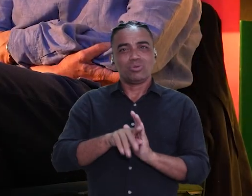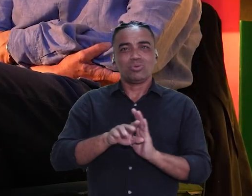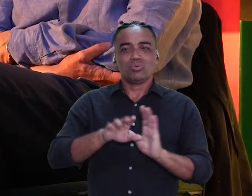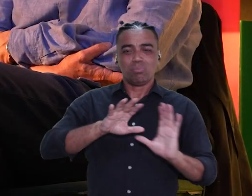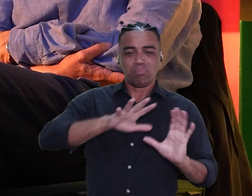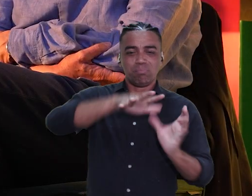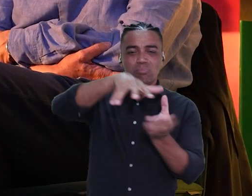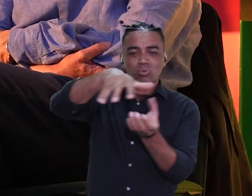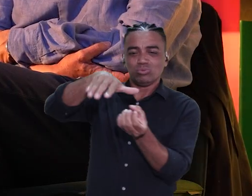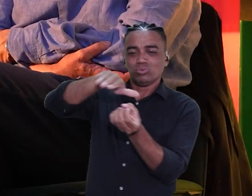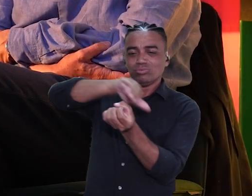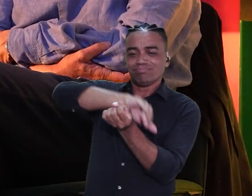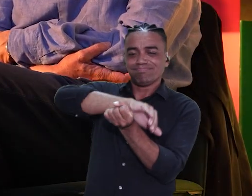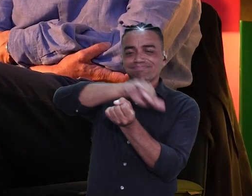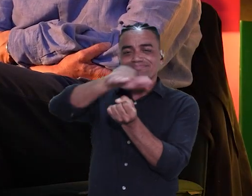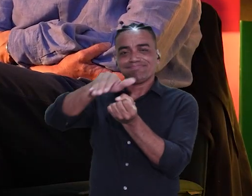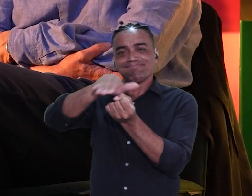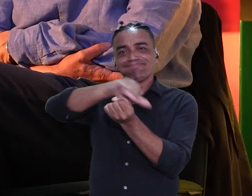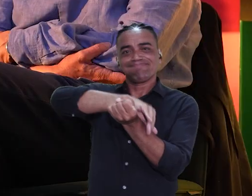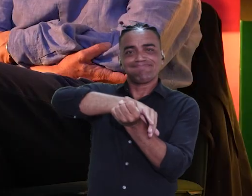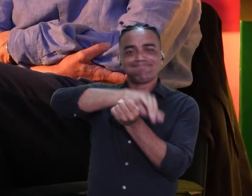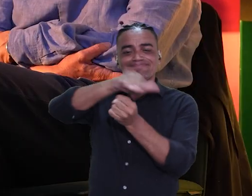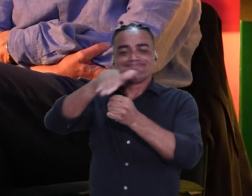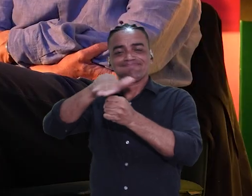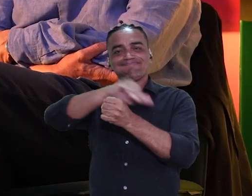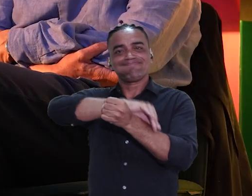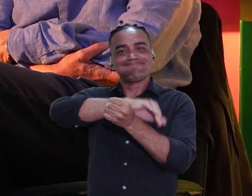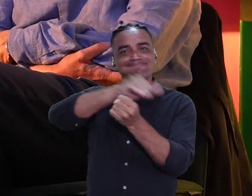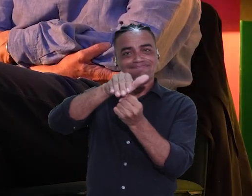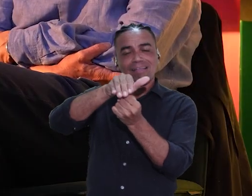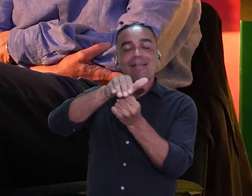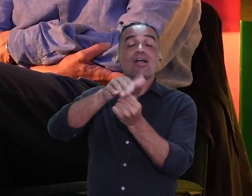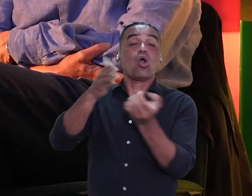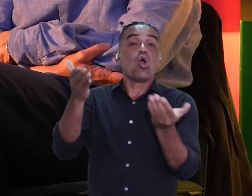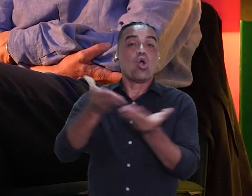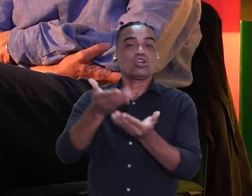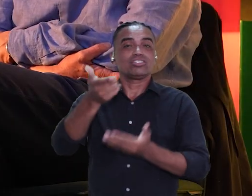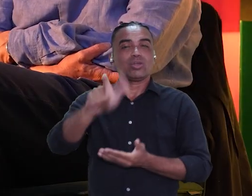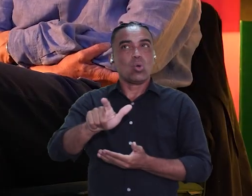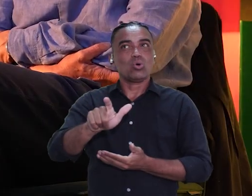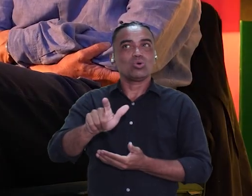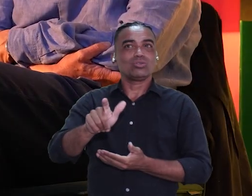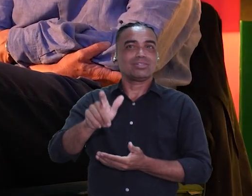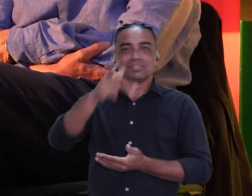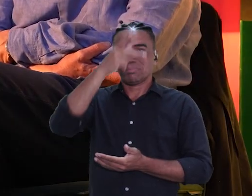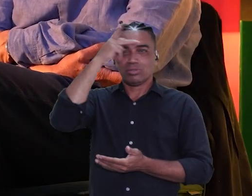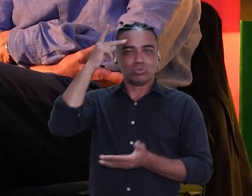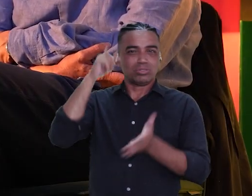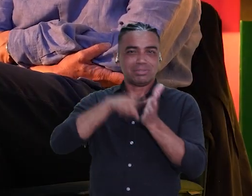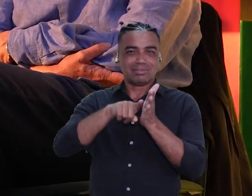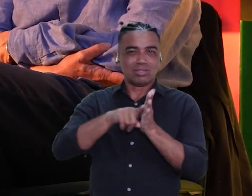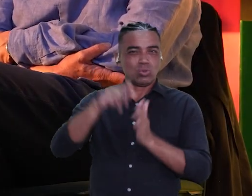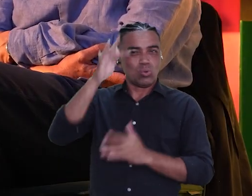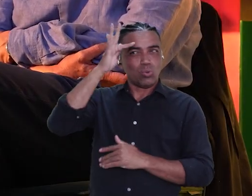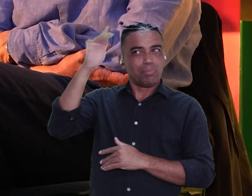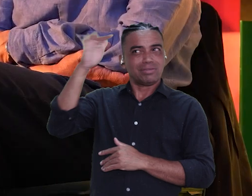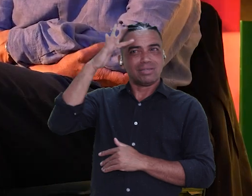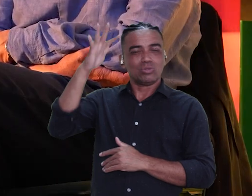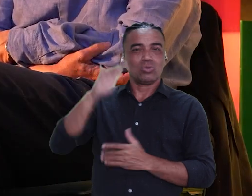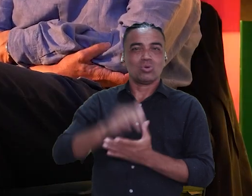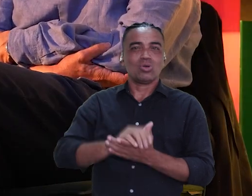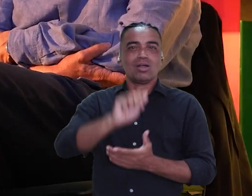ocidental, né, dessa hegemonia ocidental. Hoje a gente tem outros pensadores. Posso trazer aqui